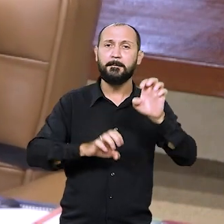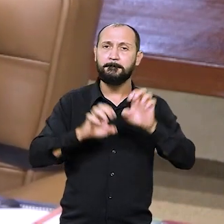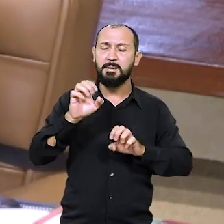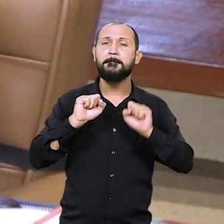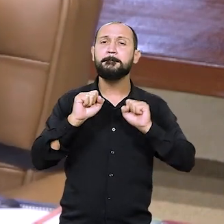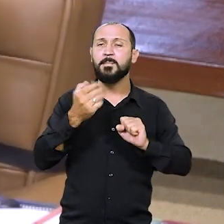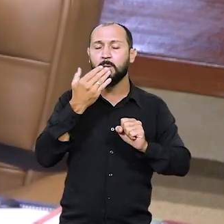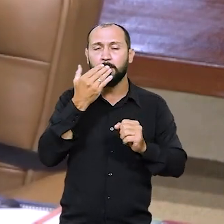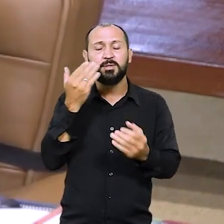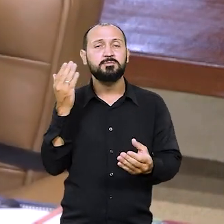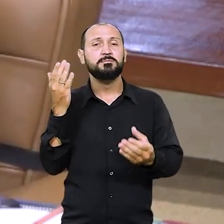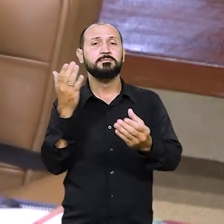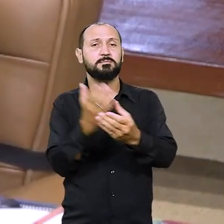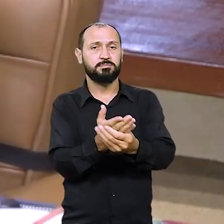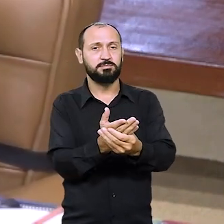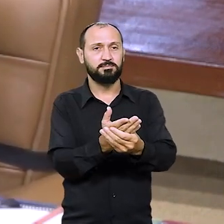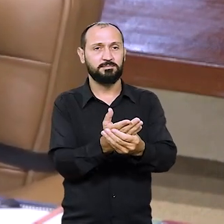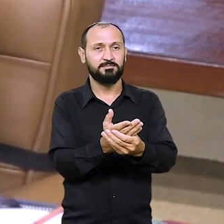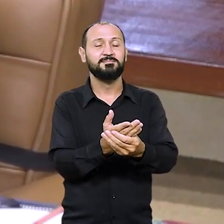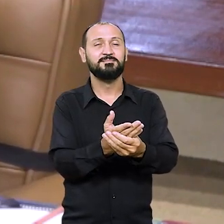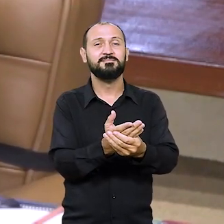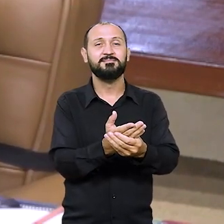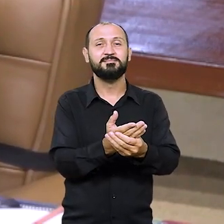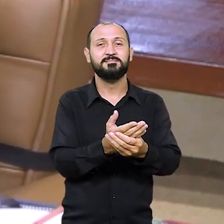idônea pode entrar com uma ação